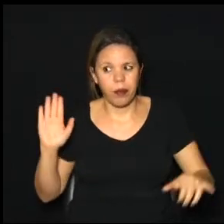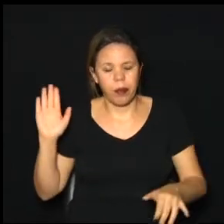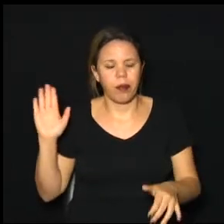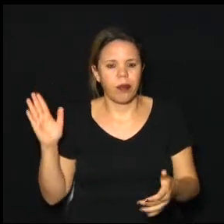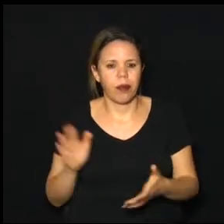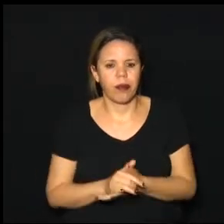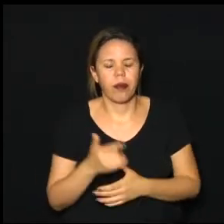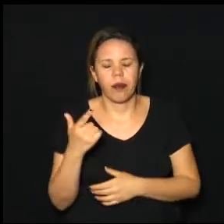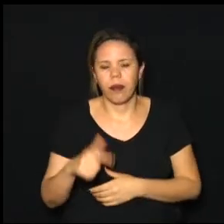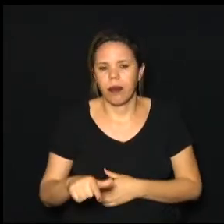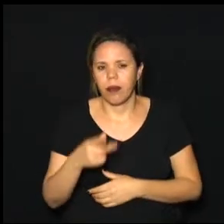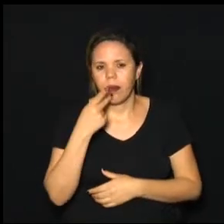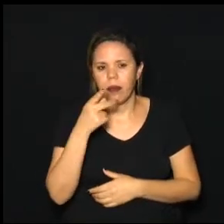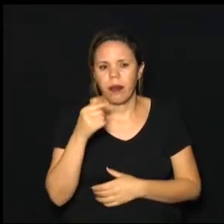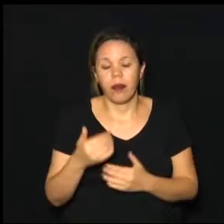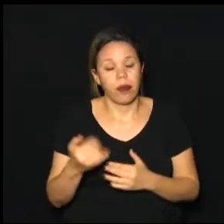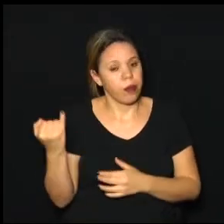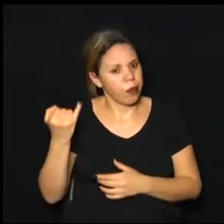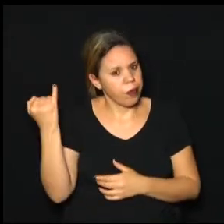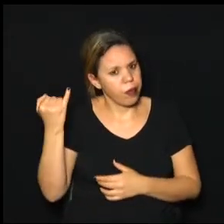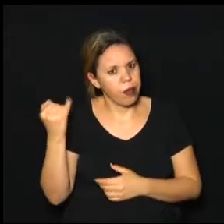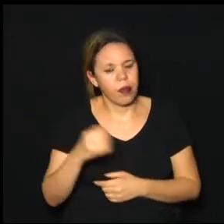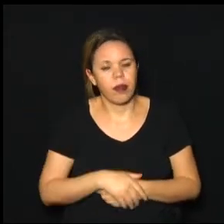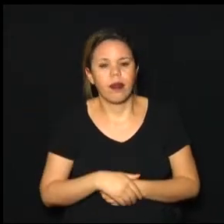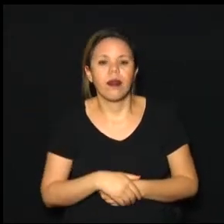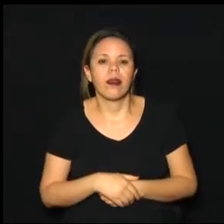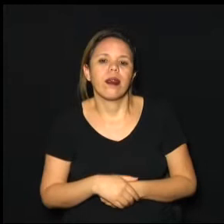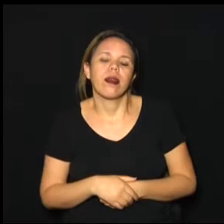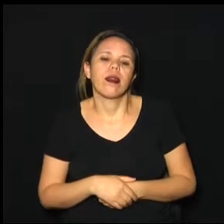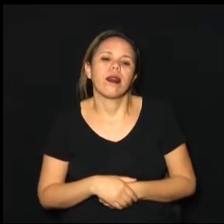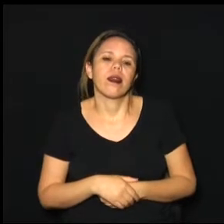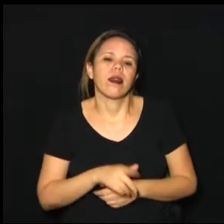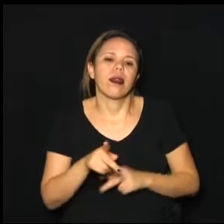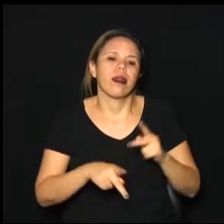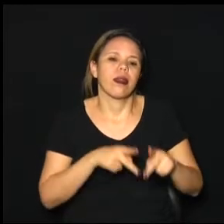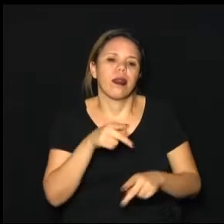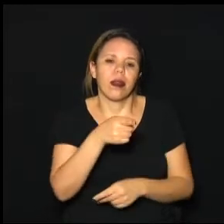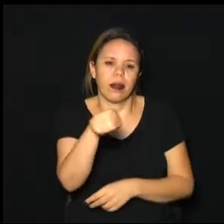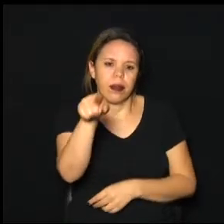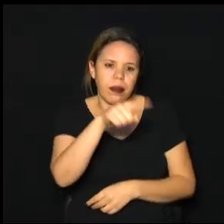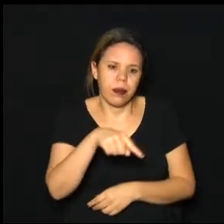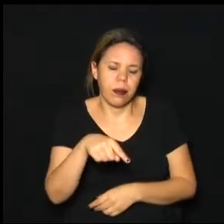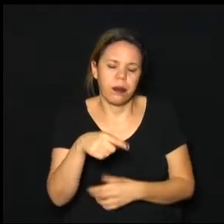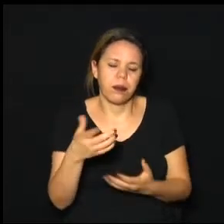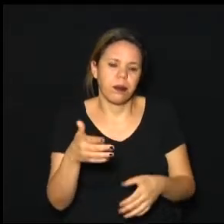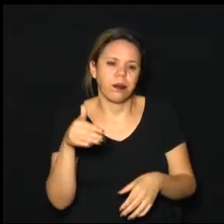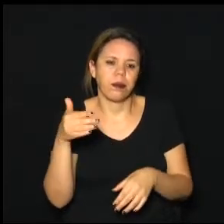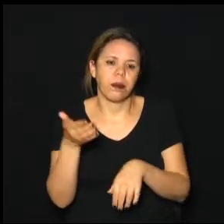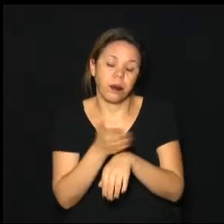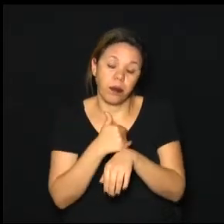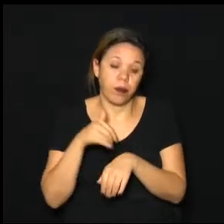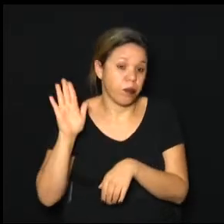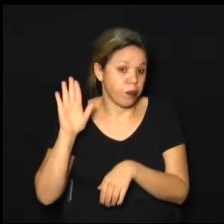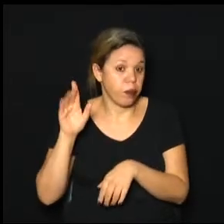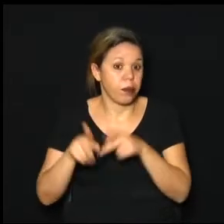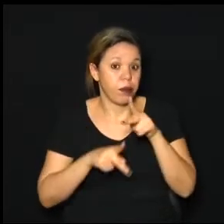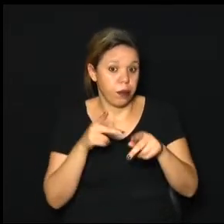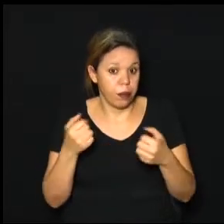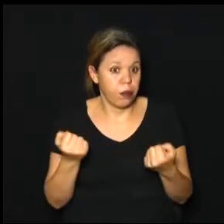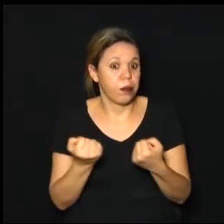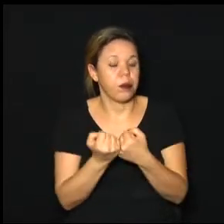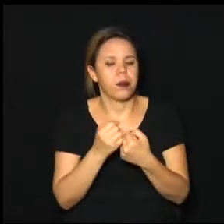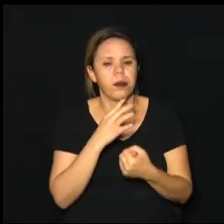De novo, daí a importância dos candidatos, né, e de você que é pré-candidato, estar cercado de pessoas